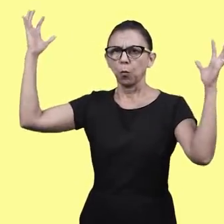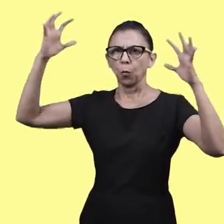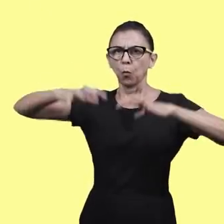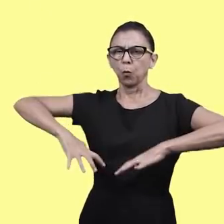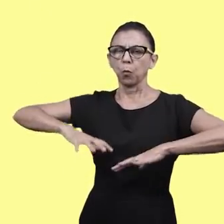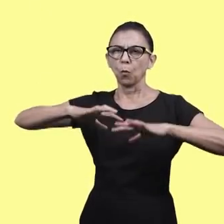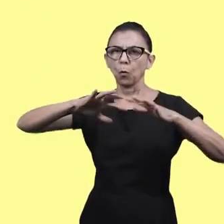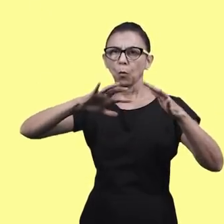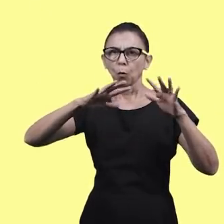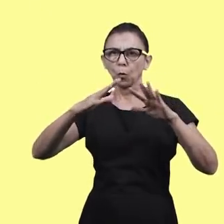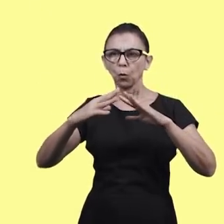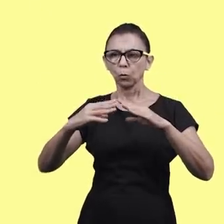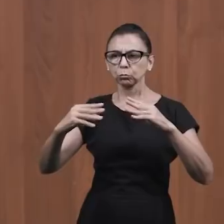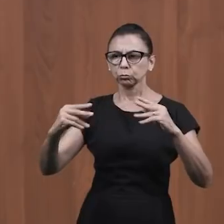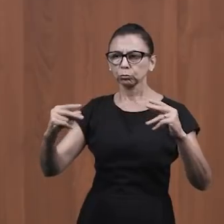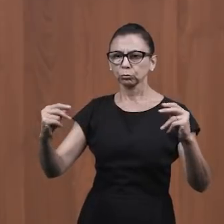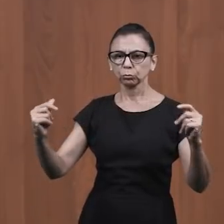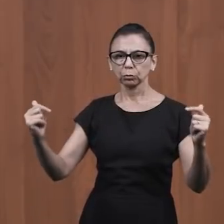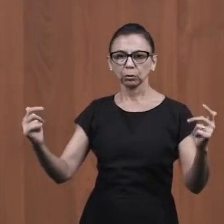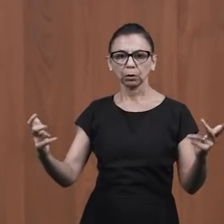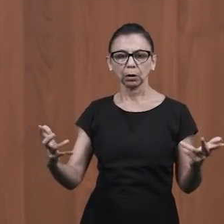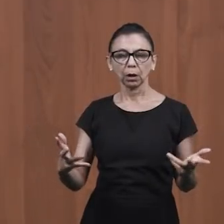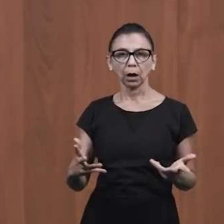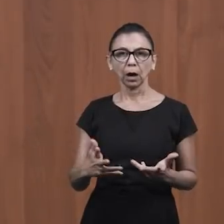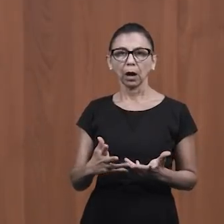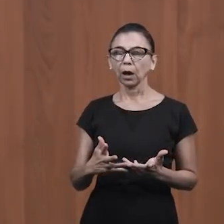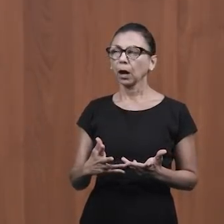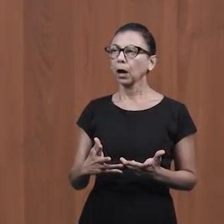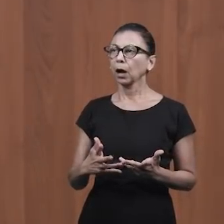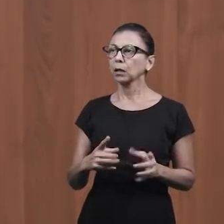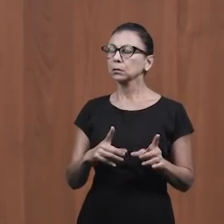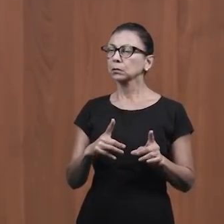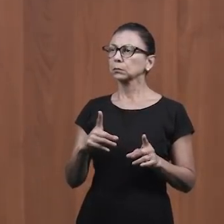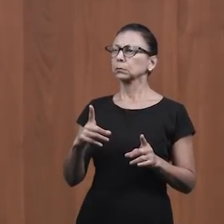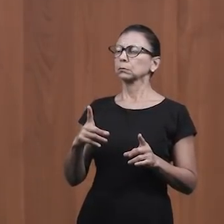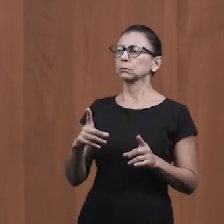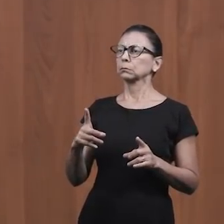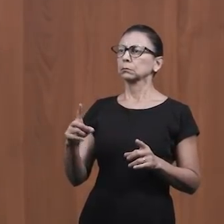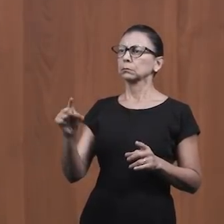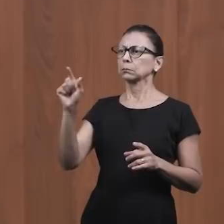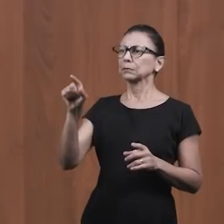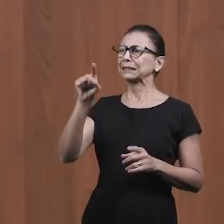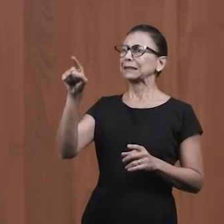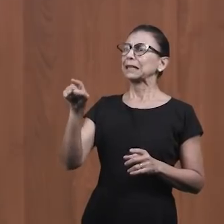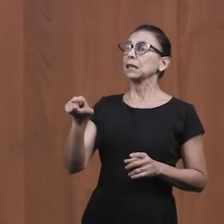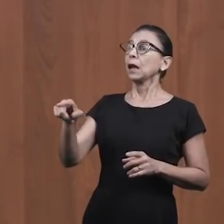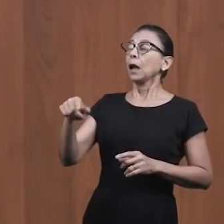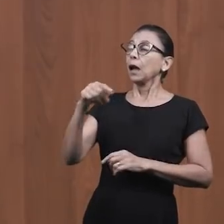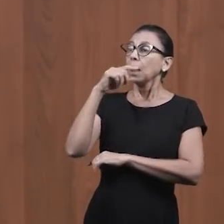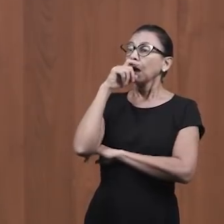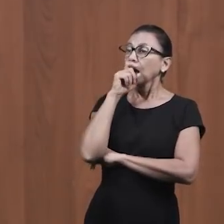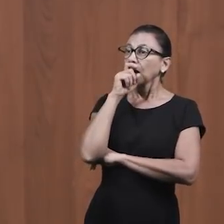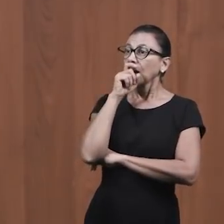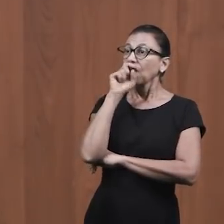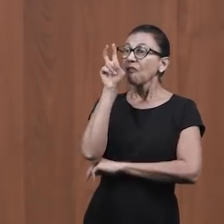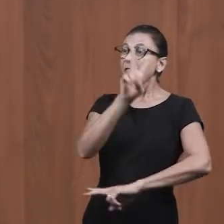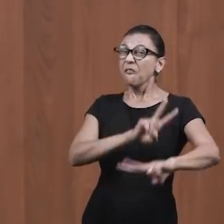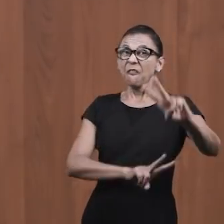morrer. Eles sabiam que se Jesus não os ajudasse, o barco afundaria e eles, de fato,